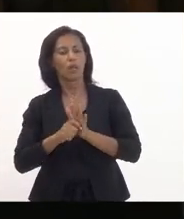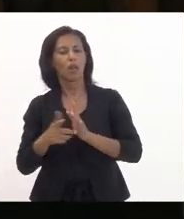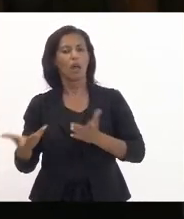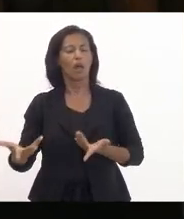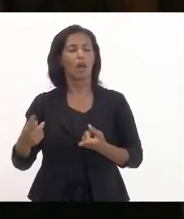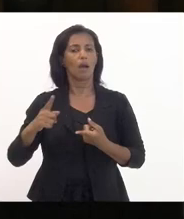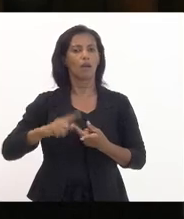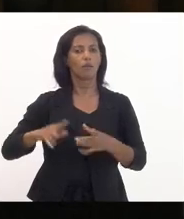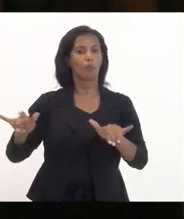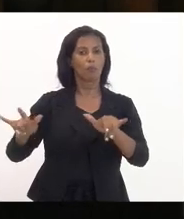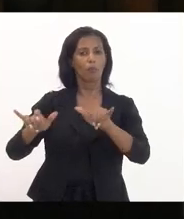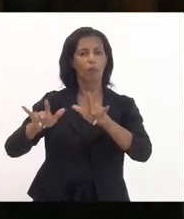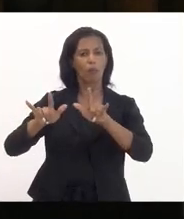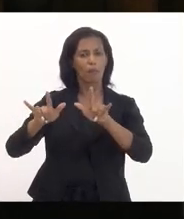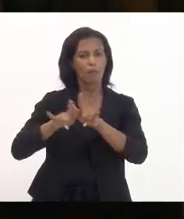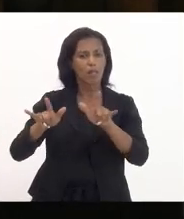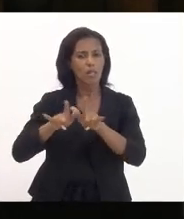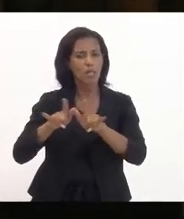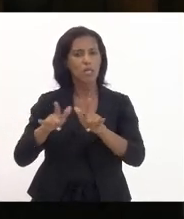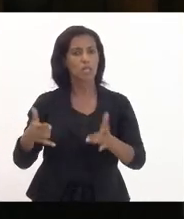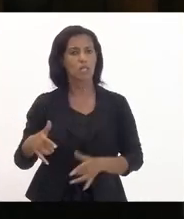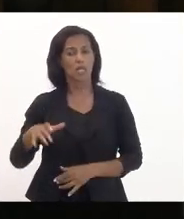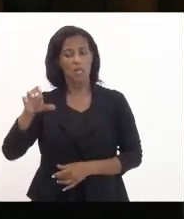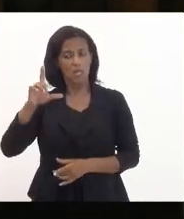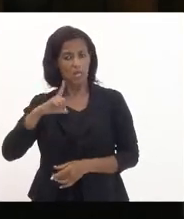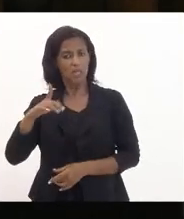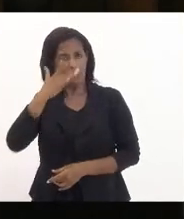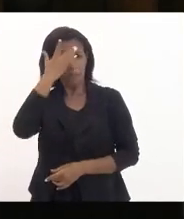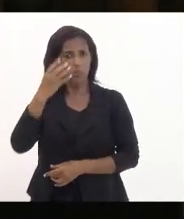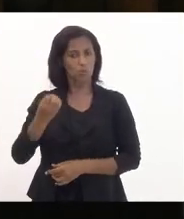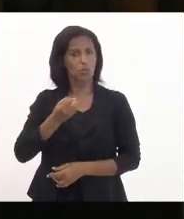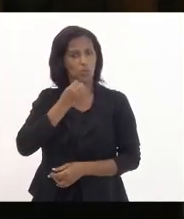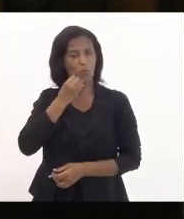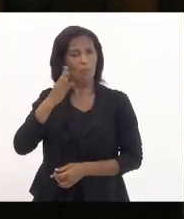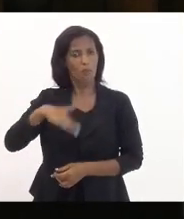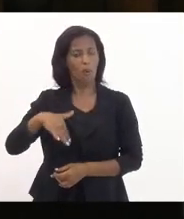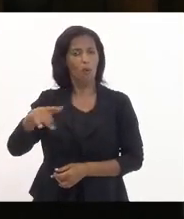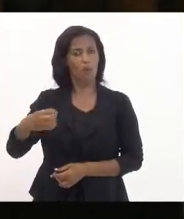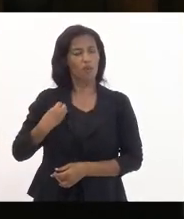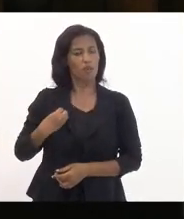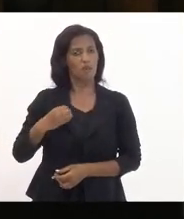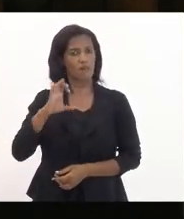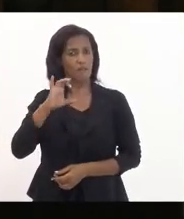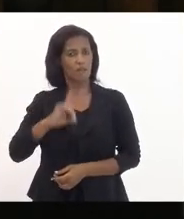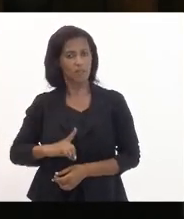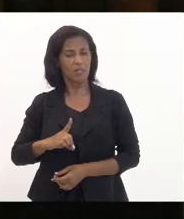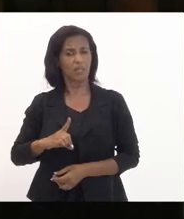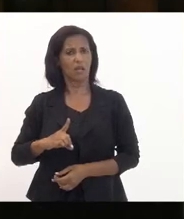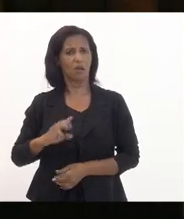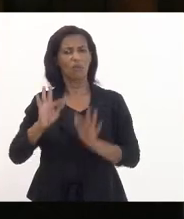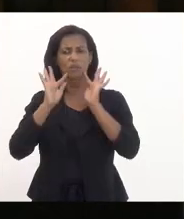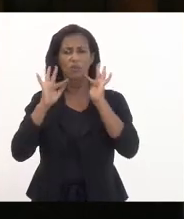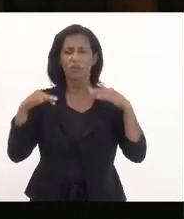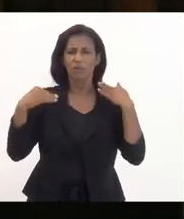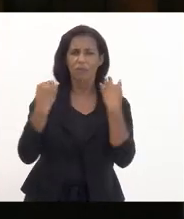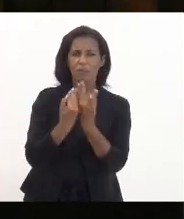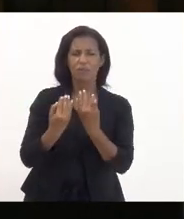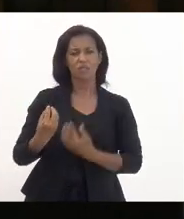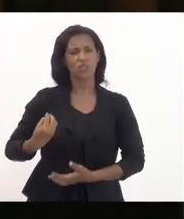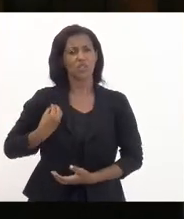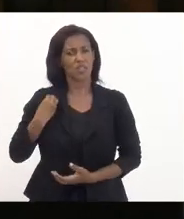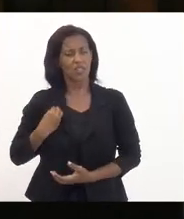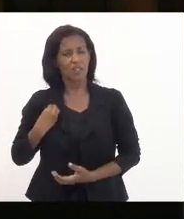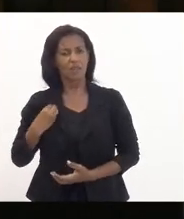milícias, e que tem cidadão de bem. São pessoas de bem, são cidadãos de bem, são famílias que moram